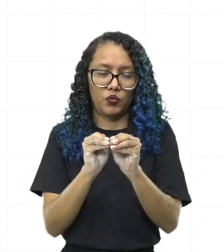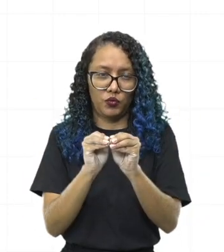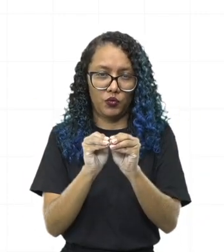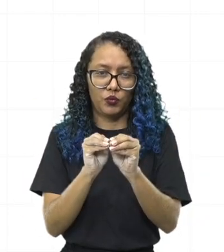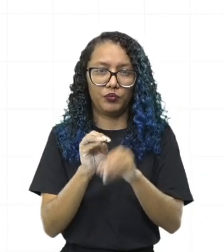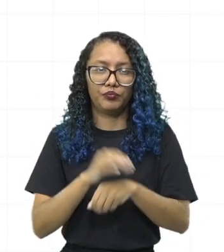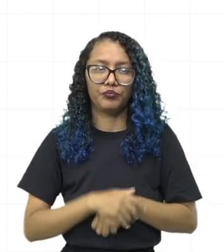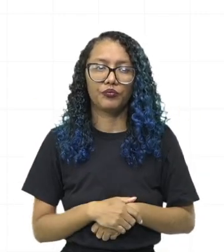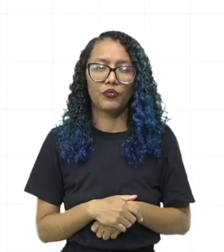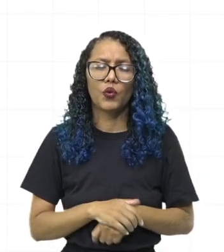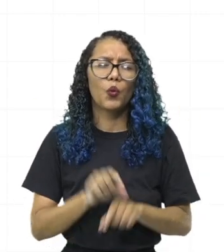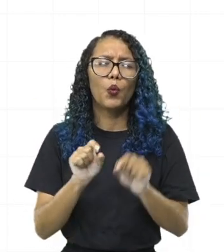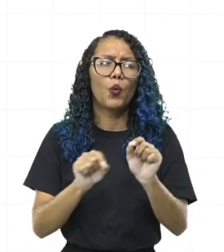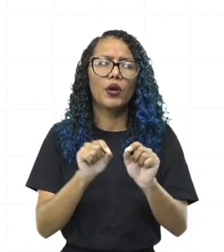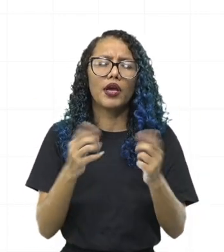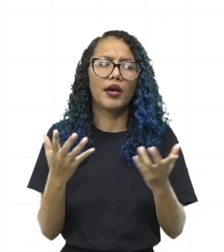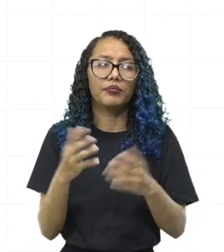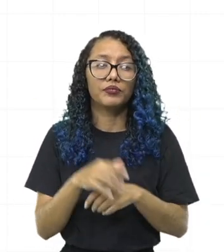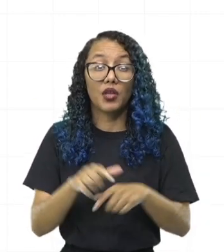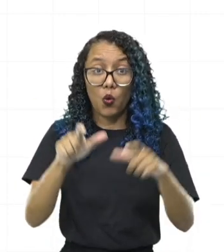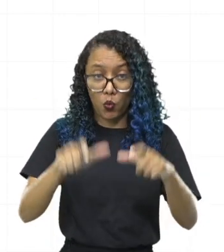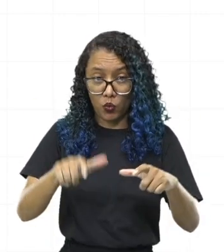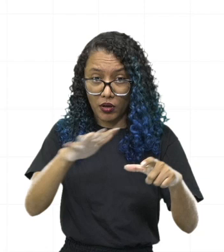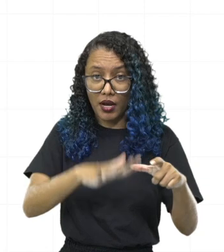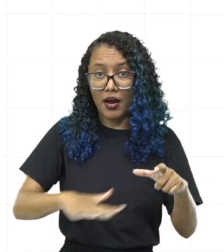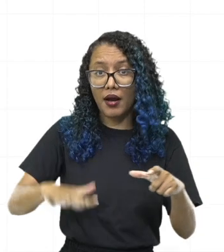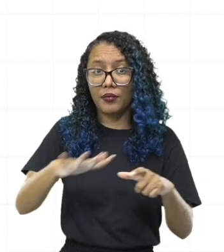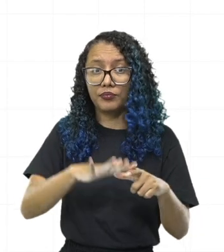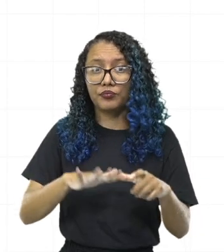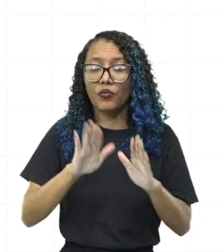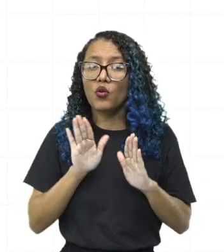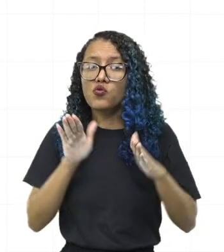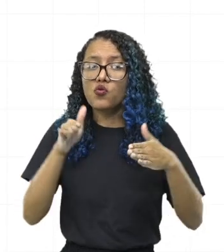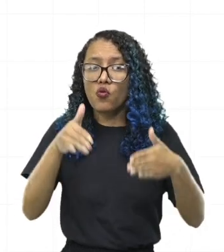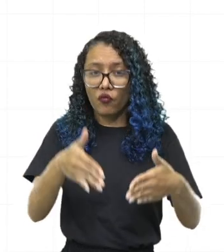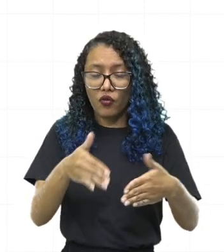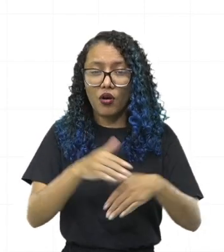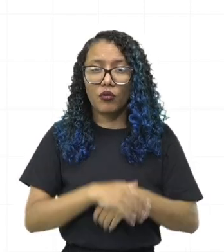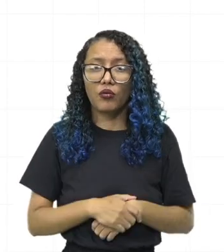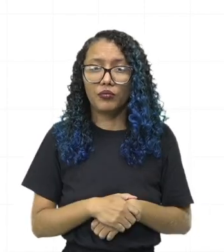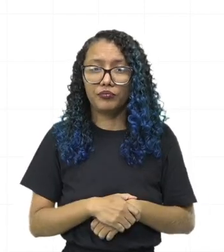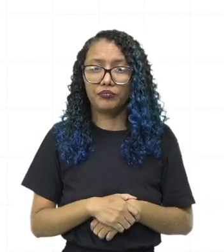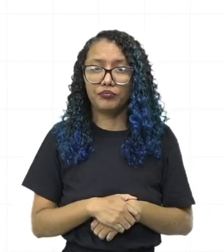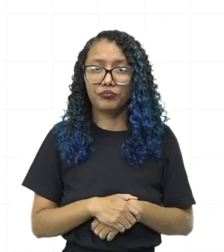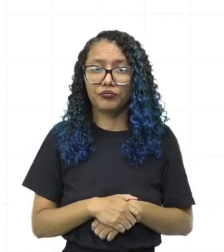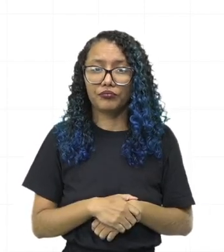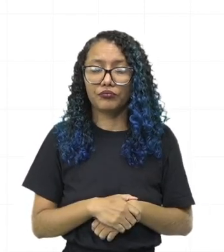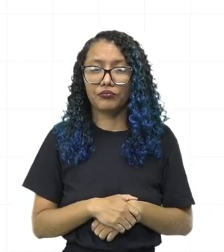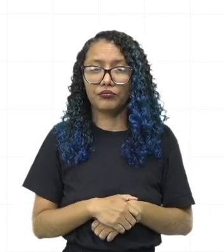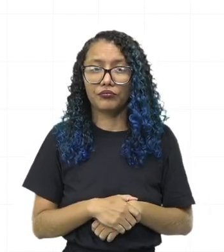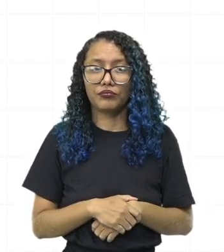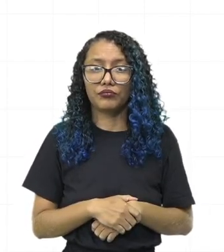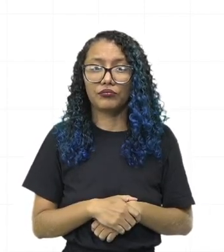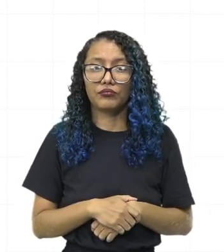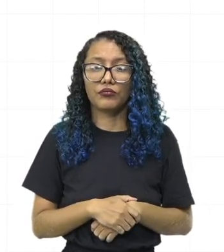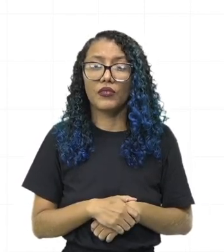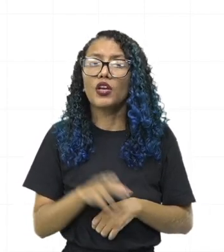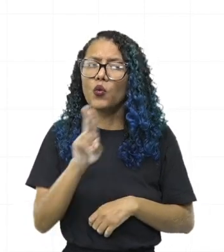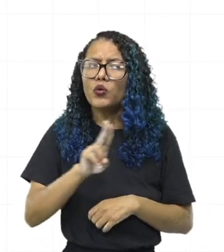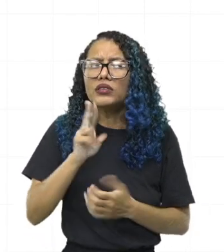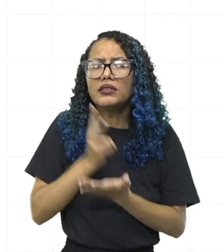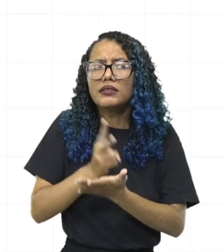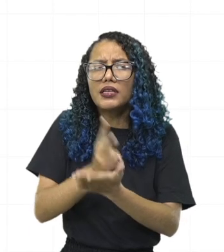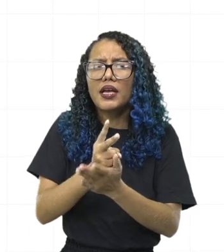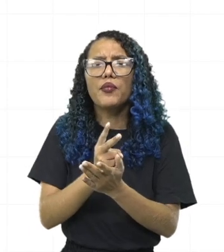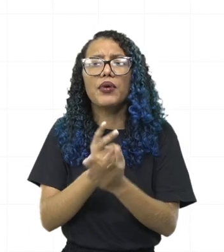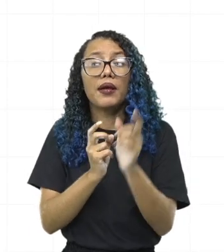o espaço destinado aí, olha, à conservação, lembrando que a gente sempre utiliza essa palavra aqui